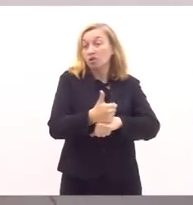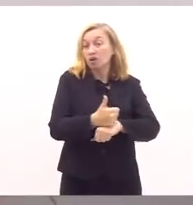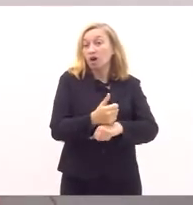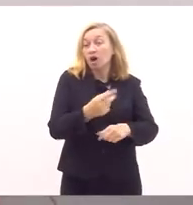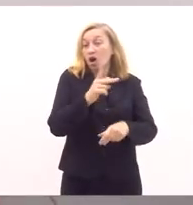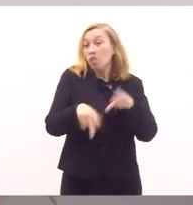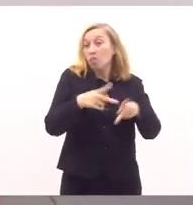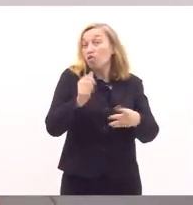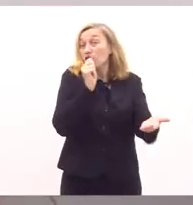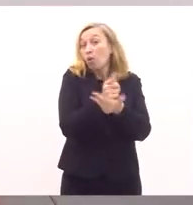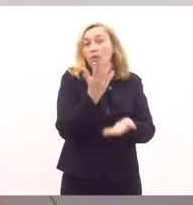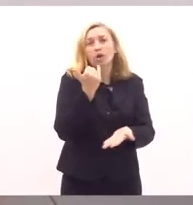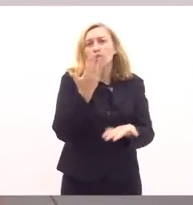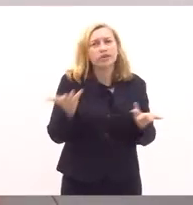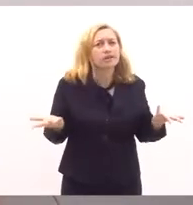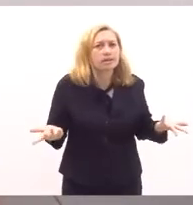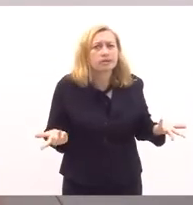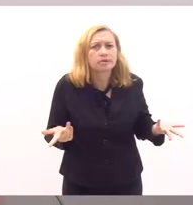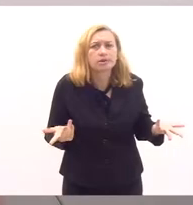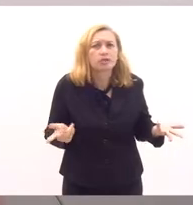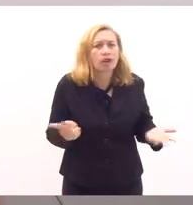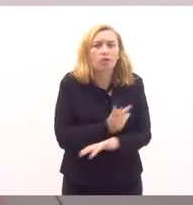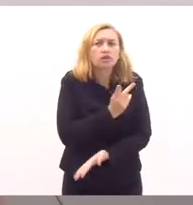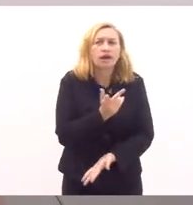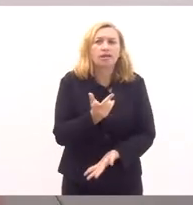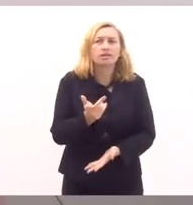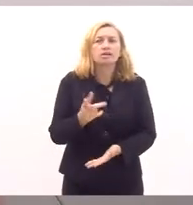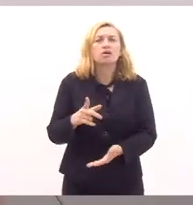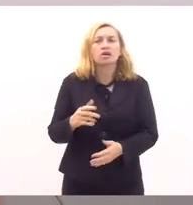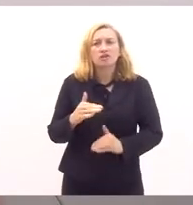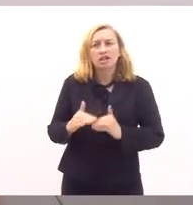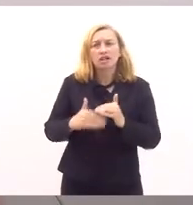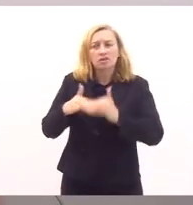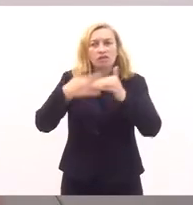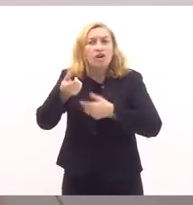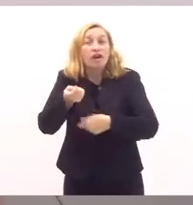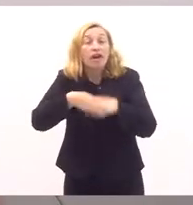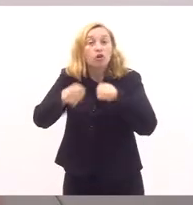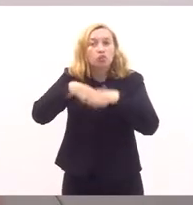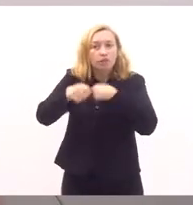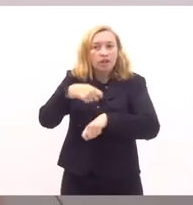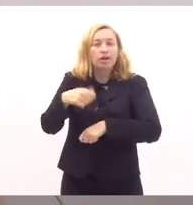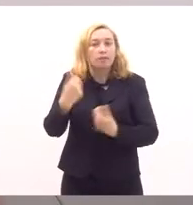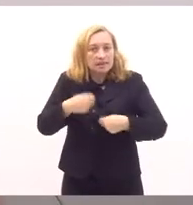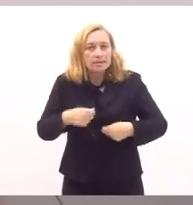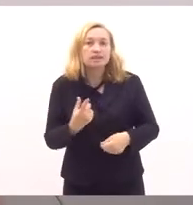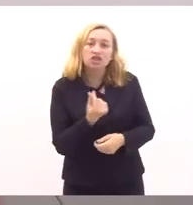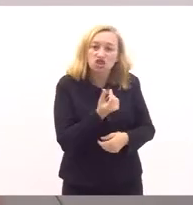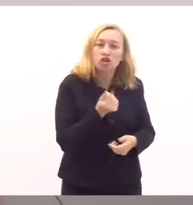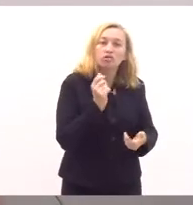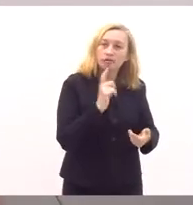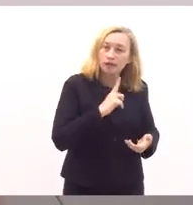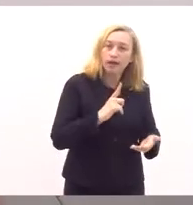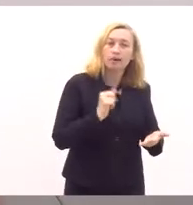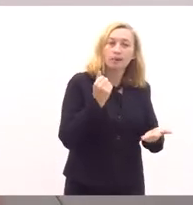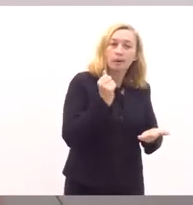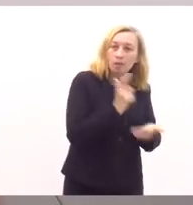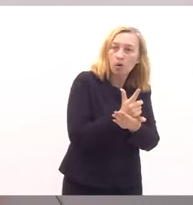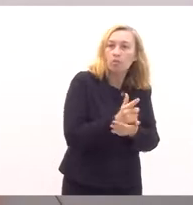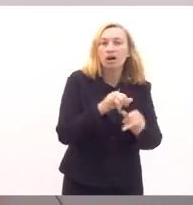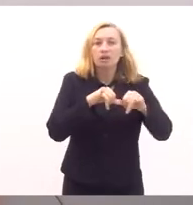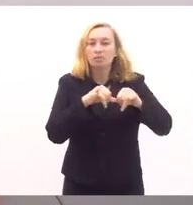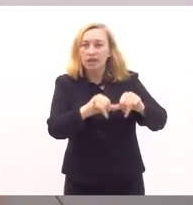compra, é o povo que compra comida, é isso que faz gerar a economia. O povo precisa ter dinheiro para ir ao mercado, para comprar